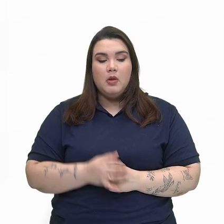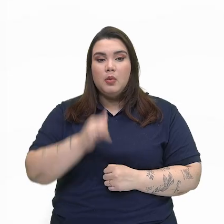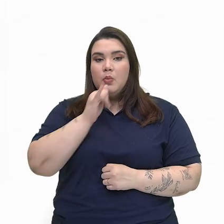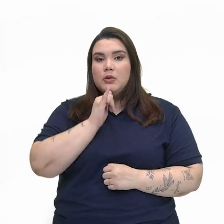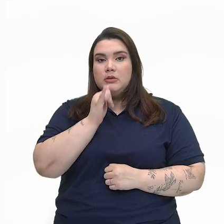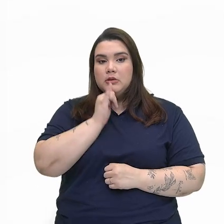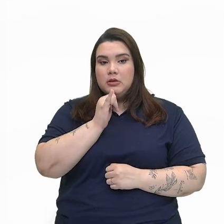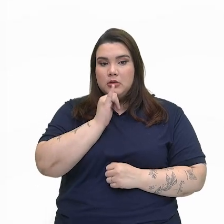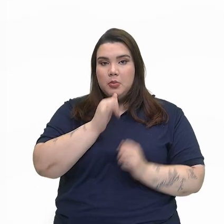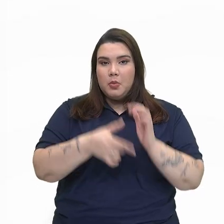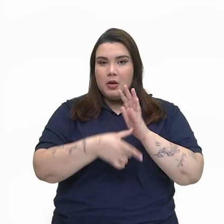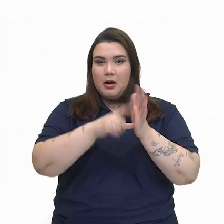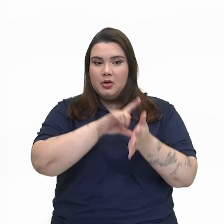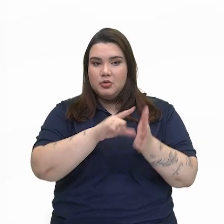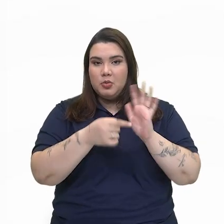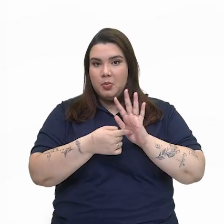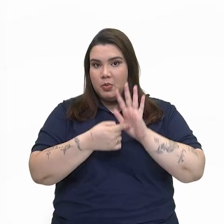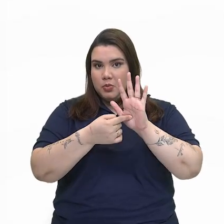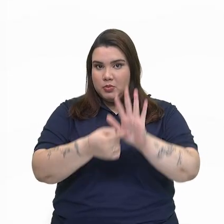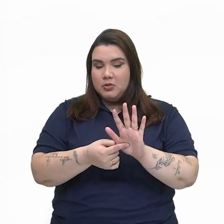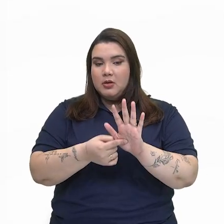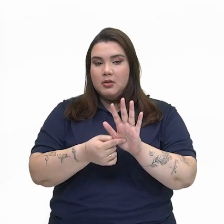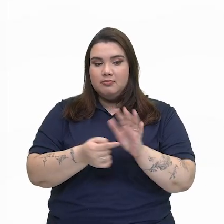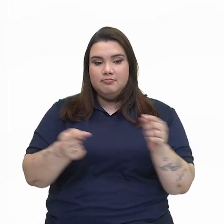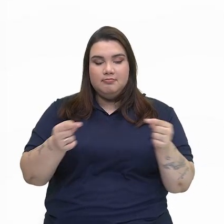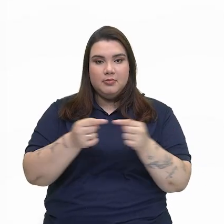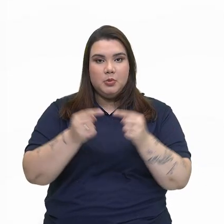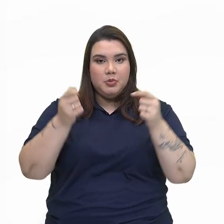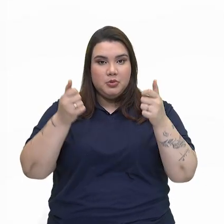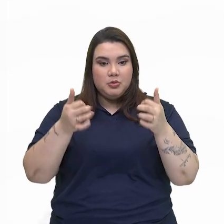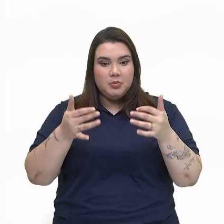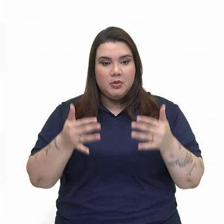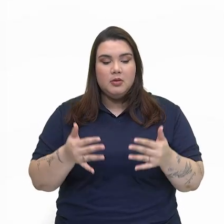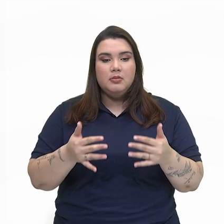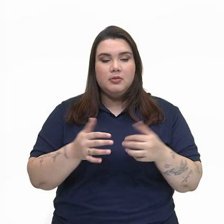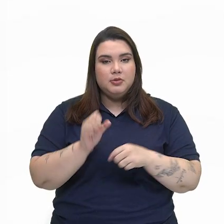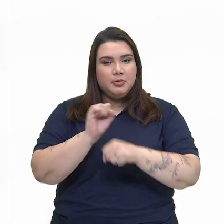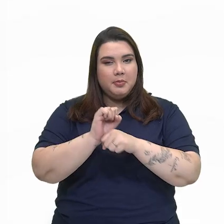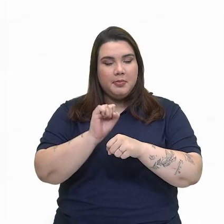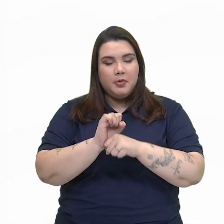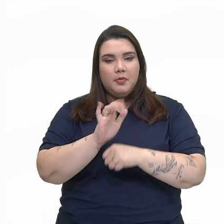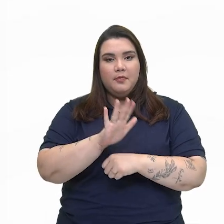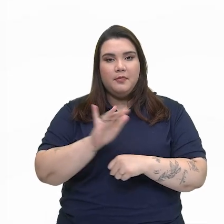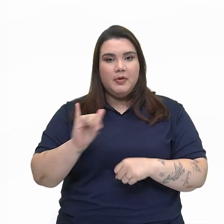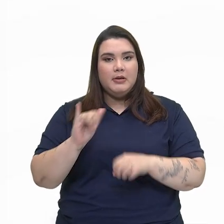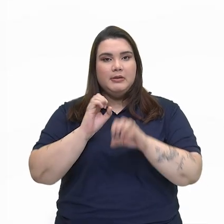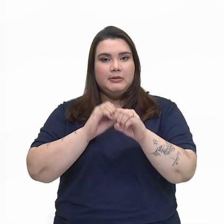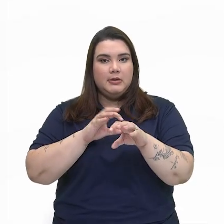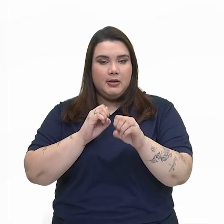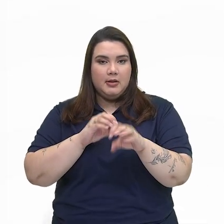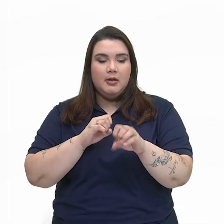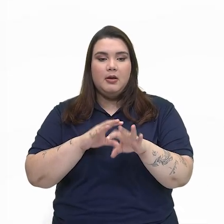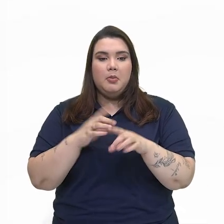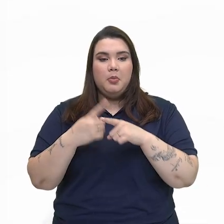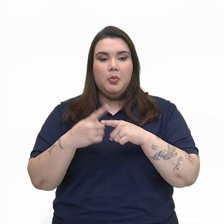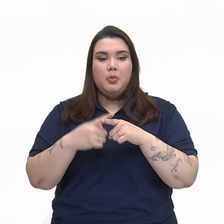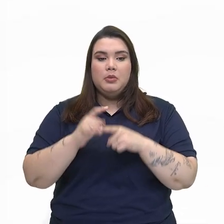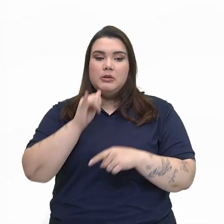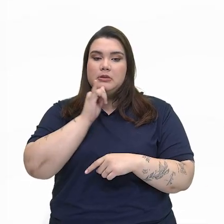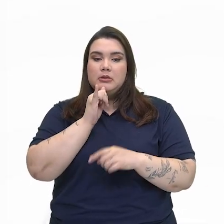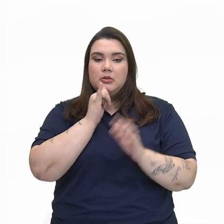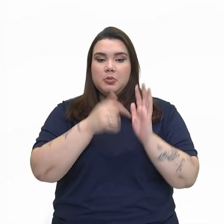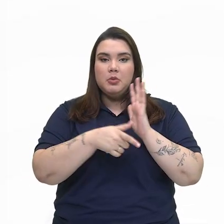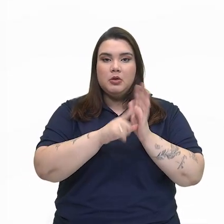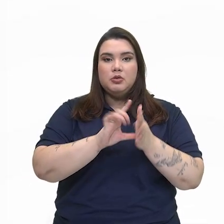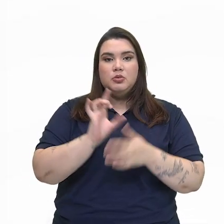exemplo anterior, né, que eu falei que a gente ia explicar, aguarde que a gente já vai explicar porque que naqueles exemplos anteriores só